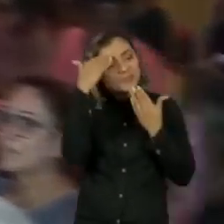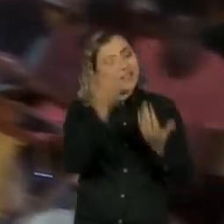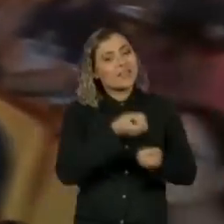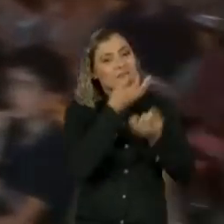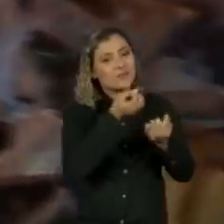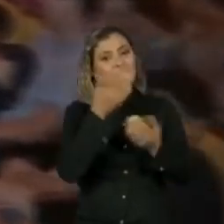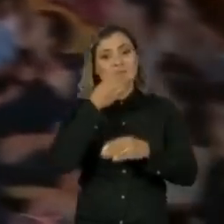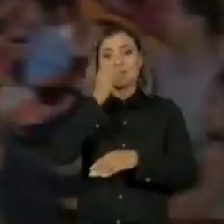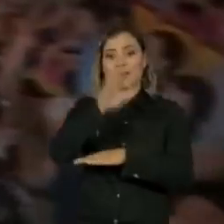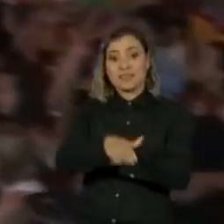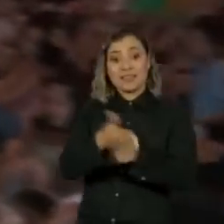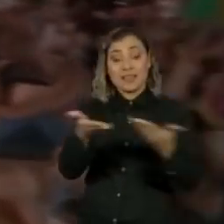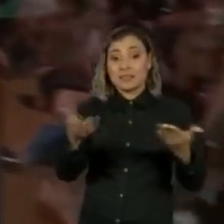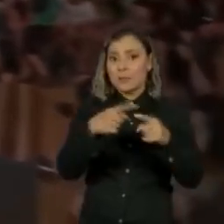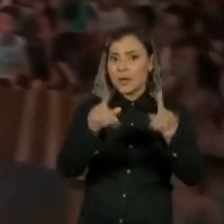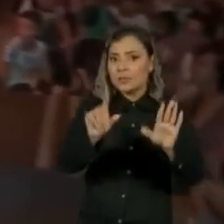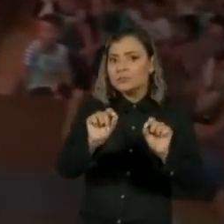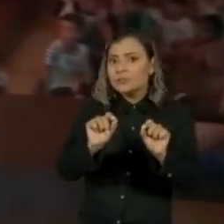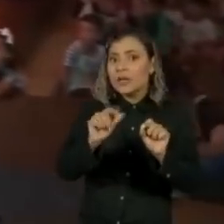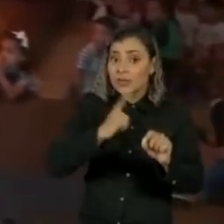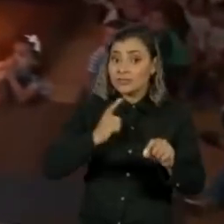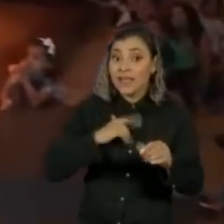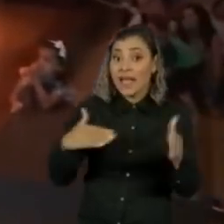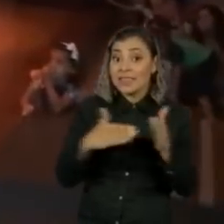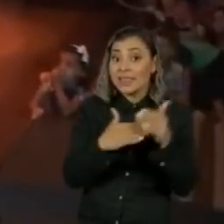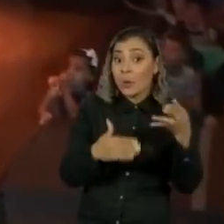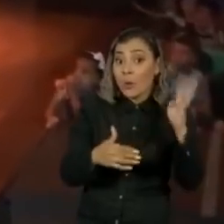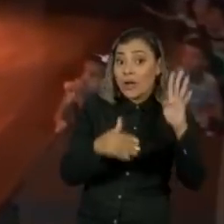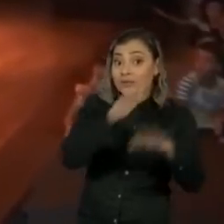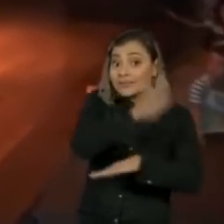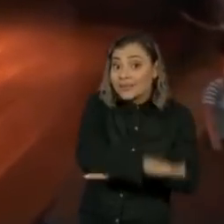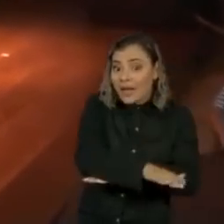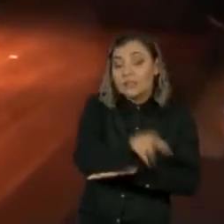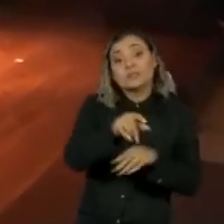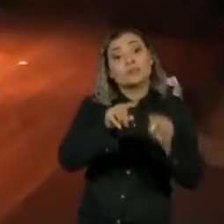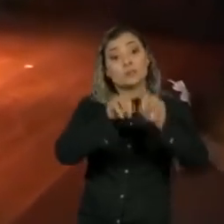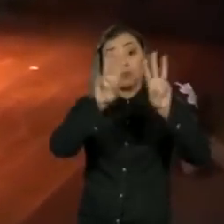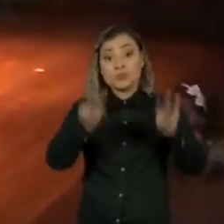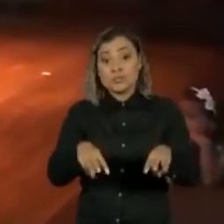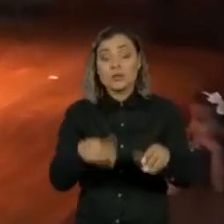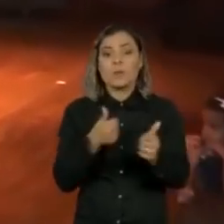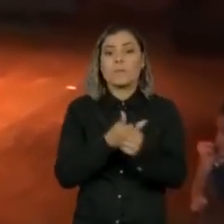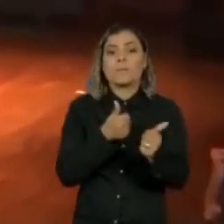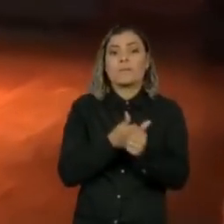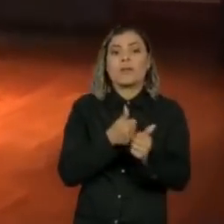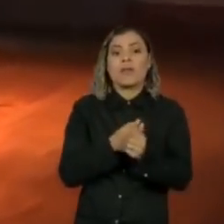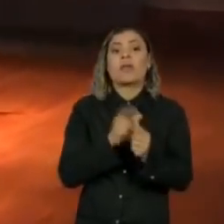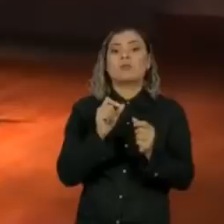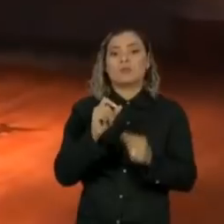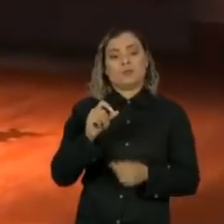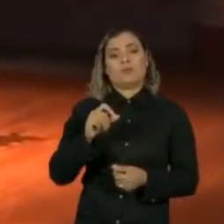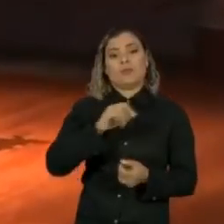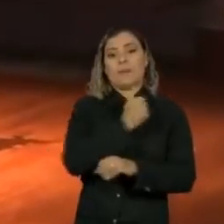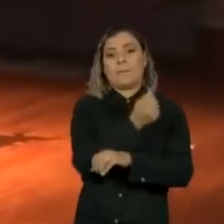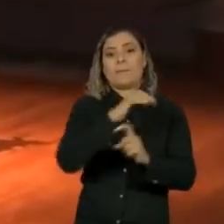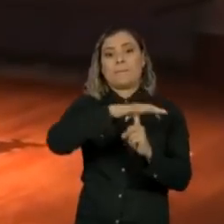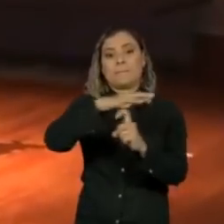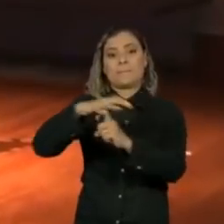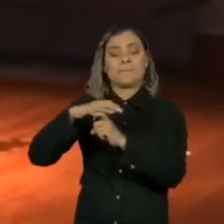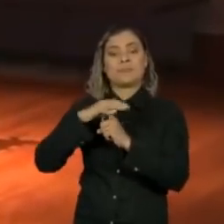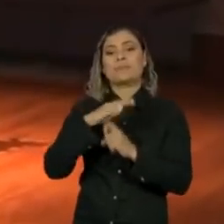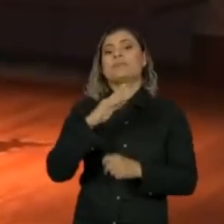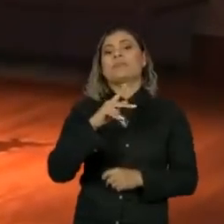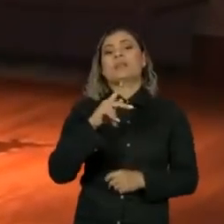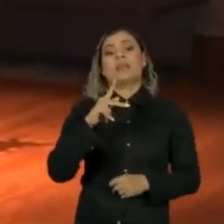informações, boa tarde para você. Só lembrando que a bilheteria então é aberta até as 4 horas da tarde, o Museu Catavento fica ao lado do Parque Dom Pedro, no centro da